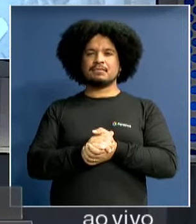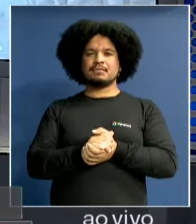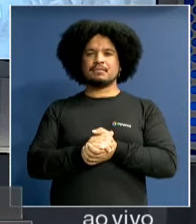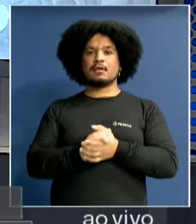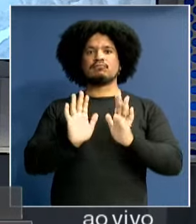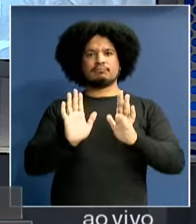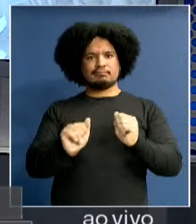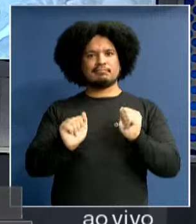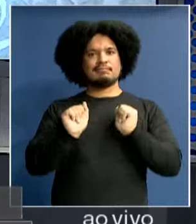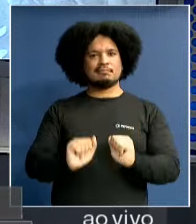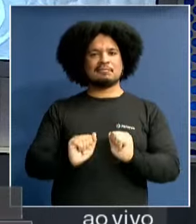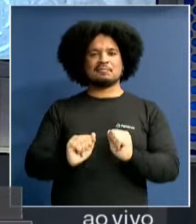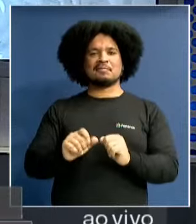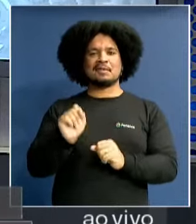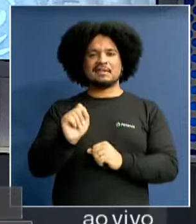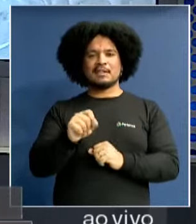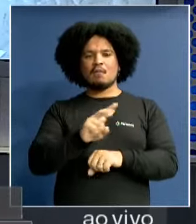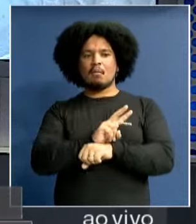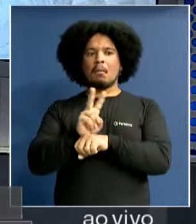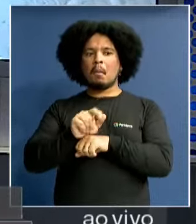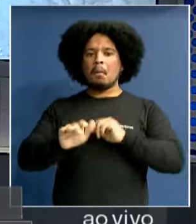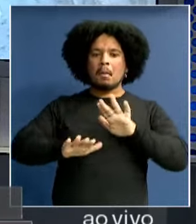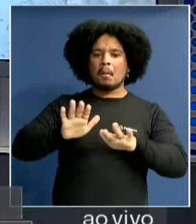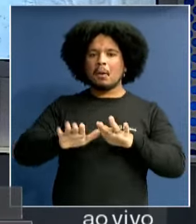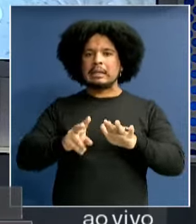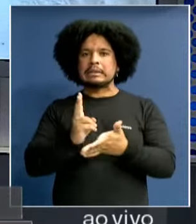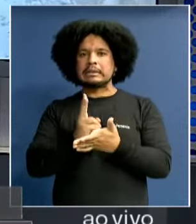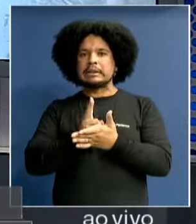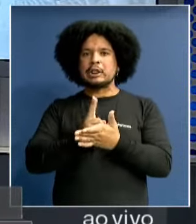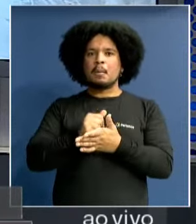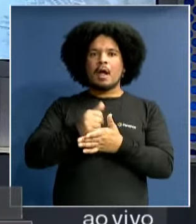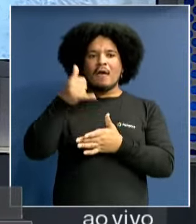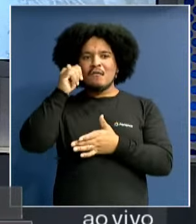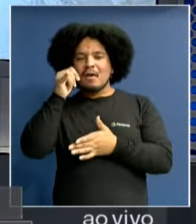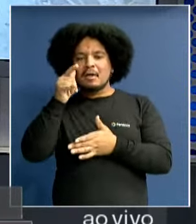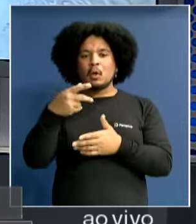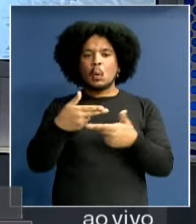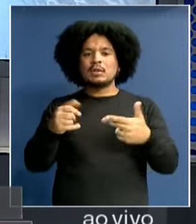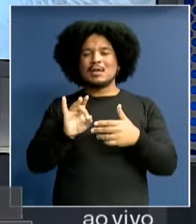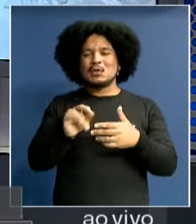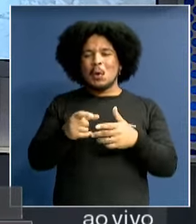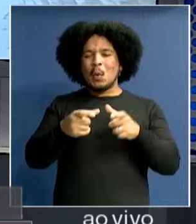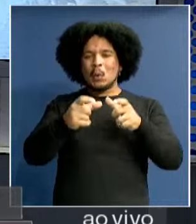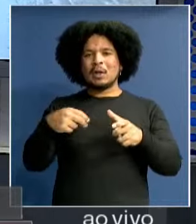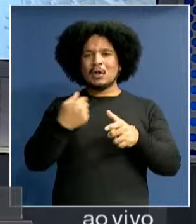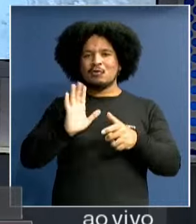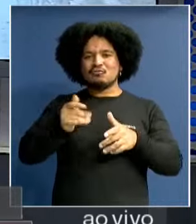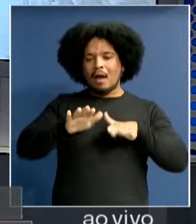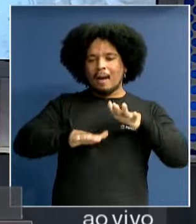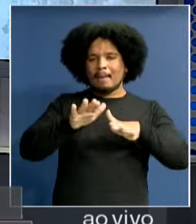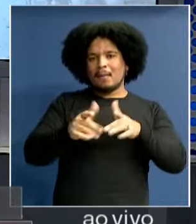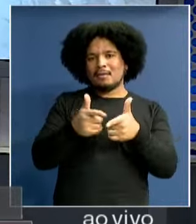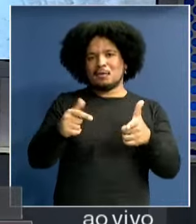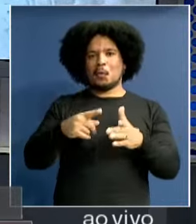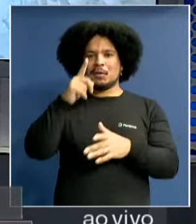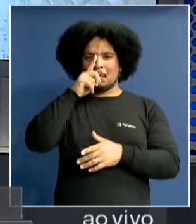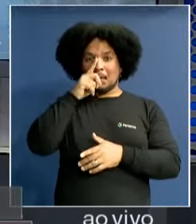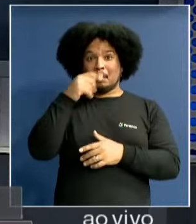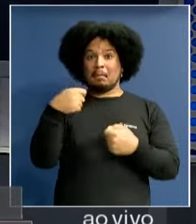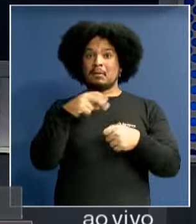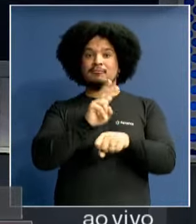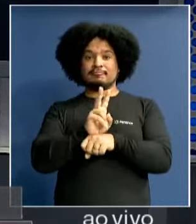Pode deixar, Mota, pode deixar. Vamos caminhar com cuidado aqui, se escorando, e só onde a gente já caminhou antes para não ter perigo nenhum. É isso aí, tá? Tem que